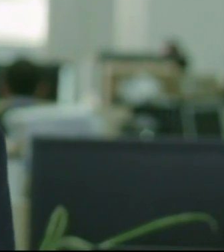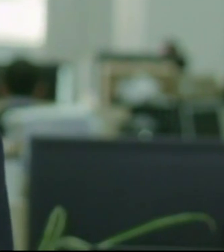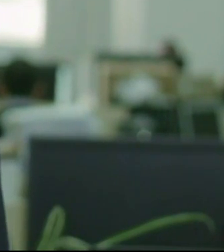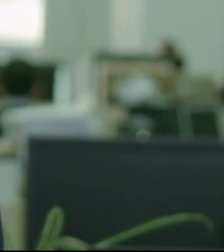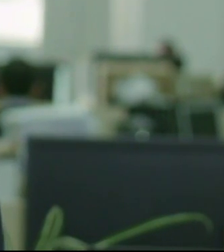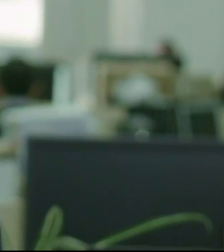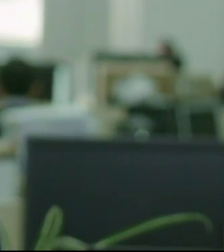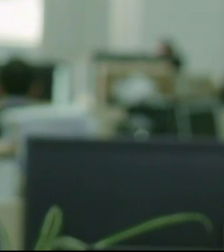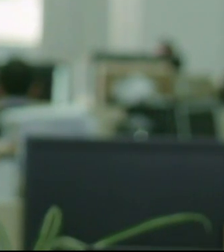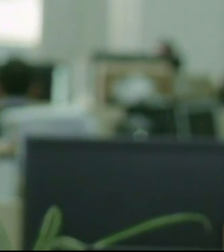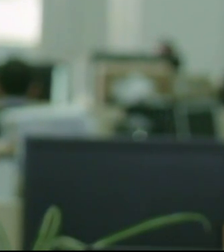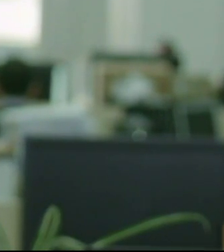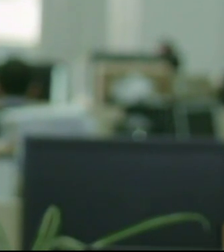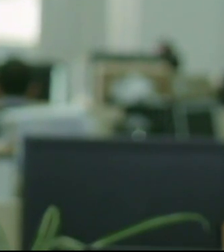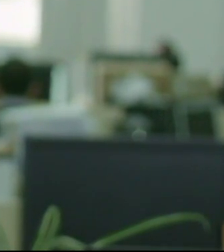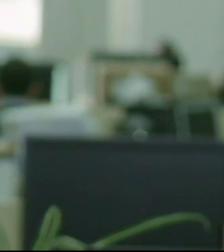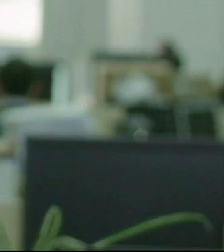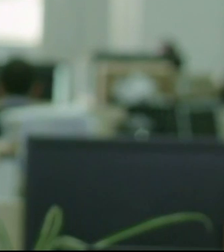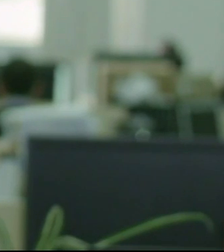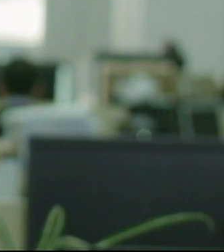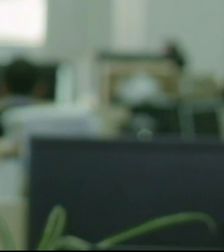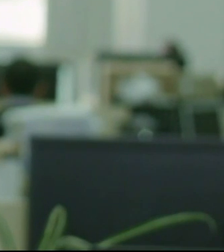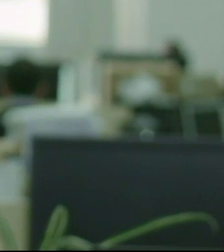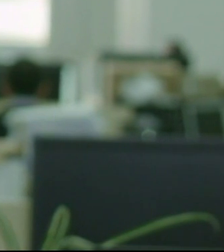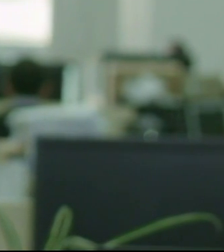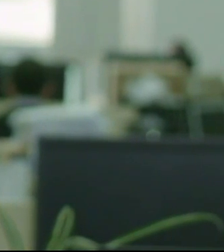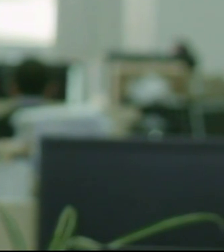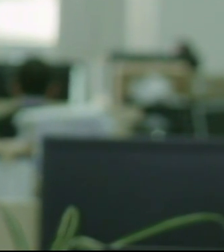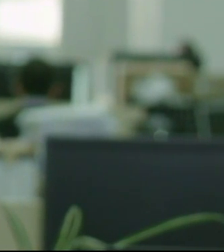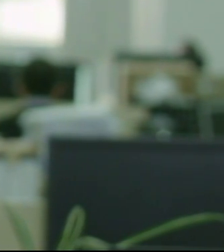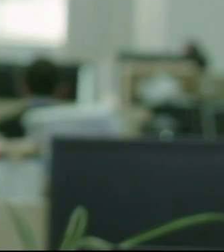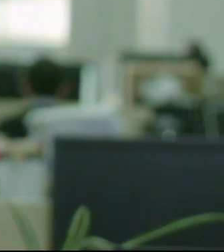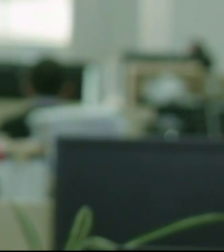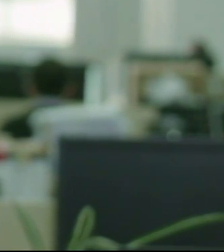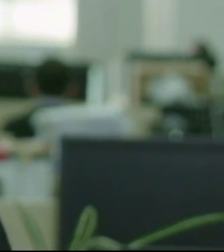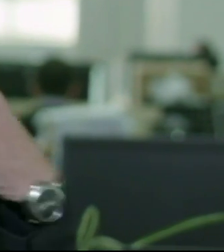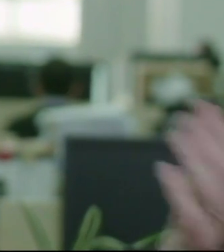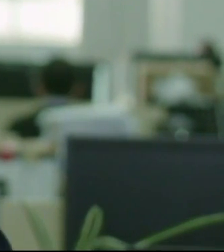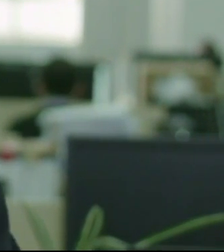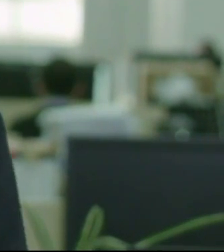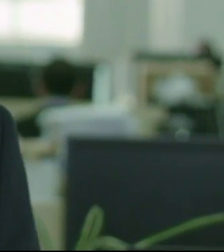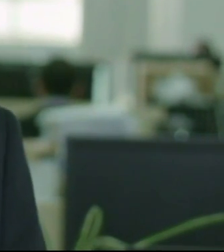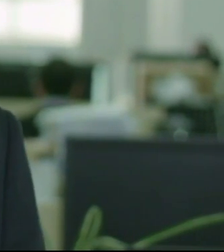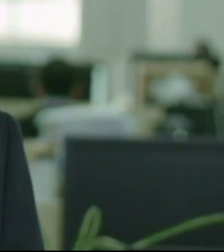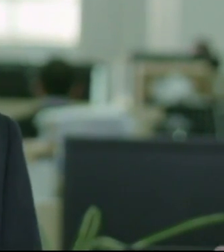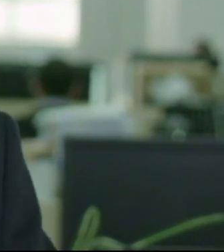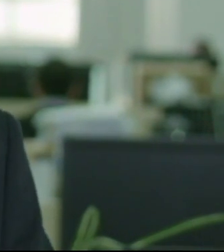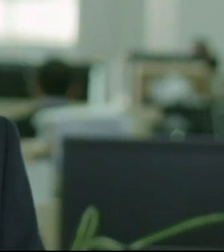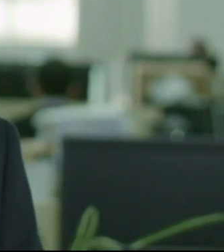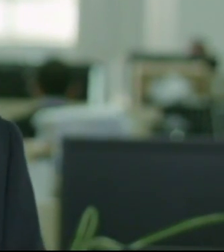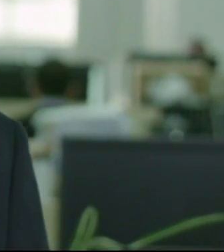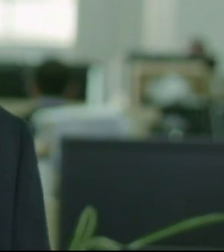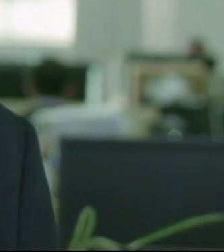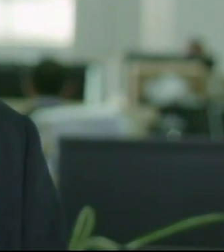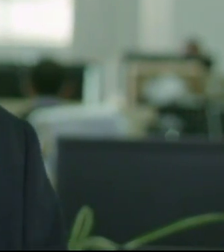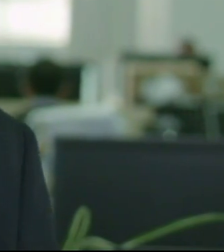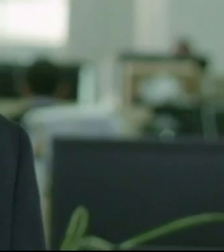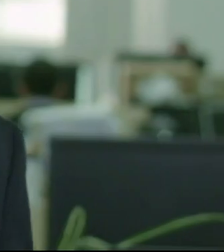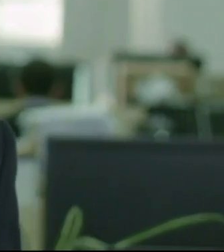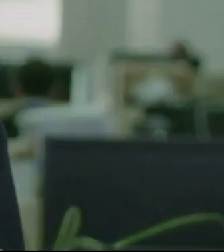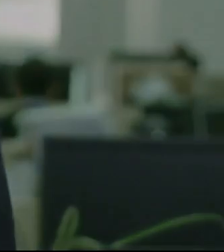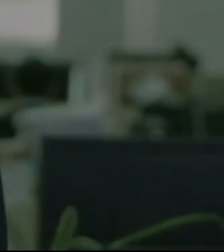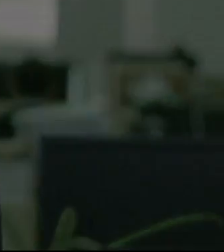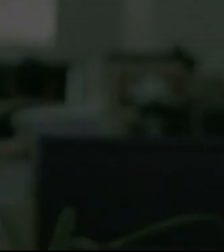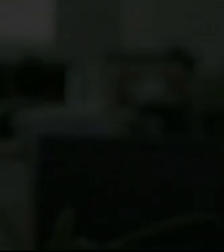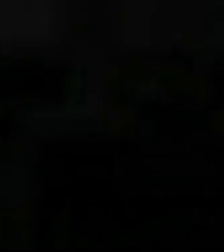montar os novos materiais você vai conseguir notar também que nós temos um maior suporte educacional você vai conseguir encontrar mais facilmente o